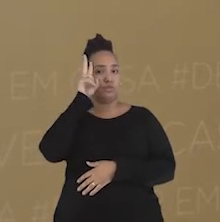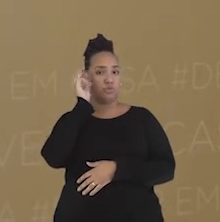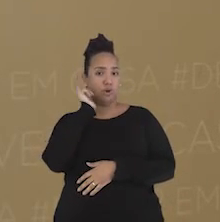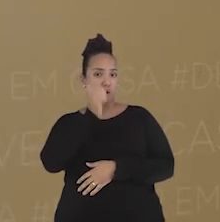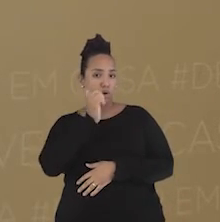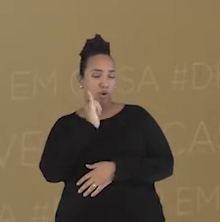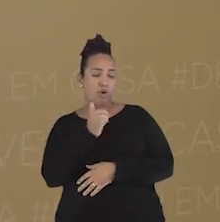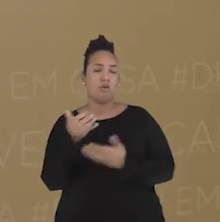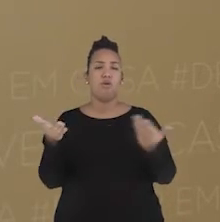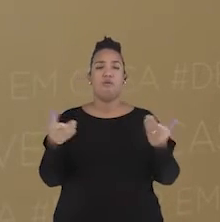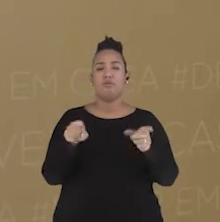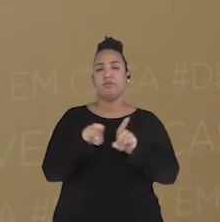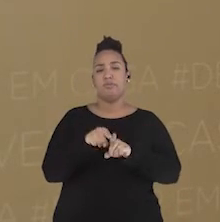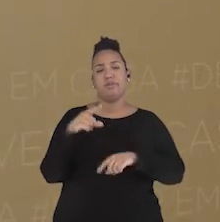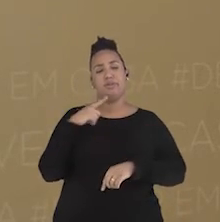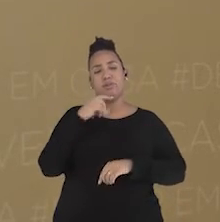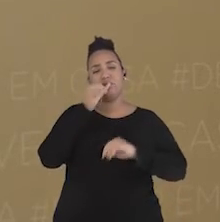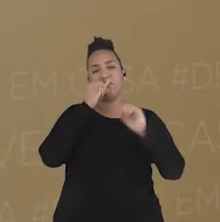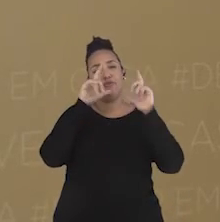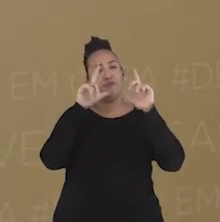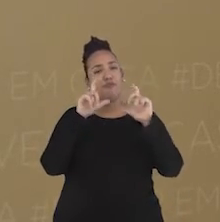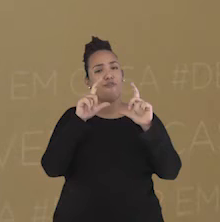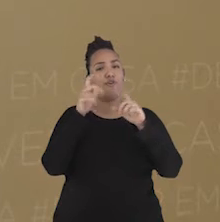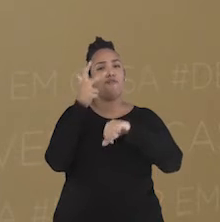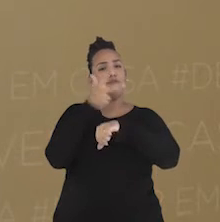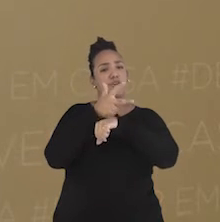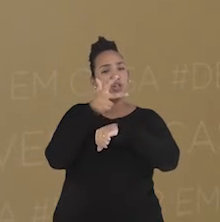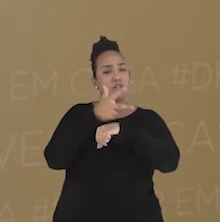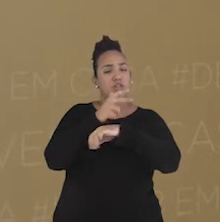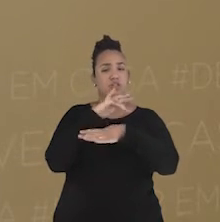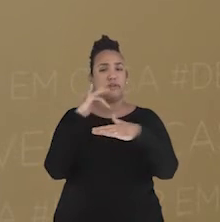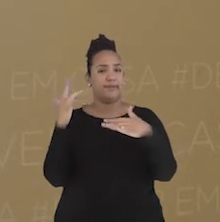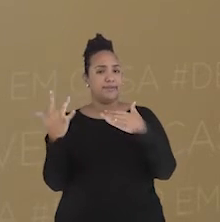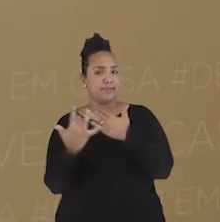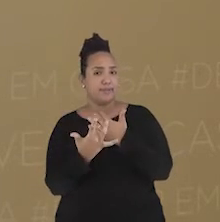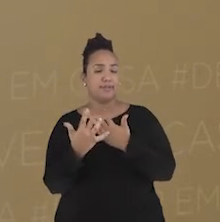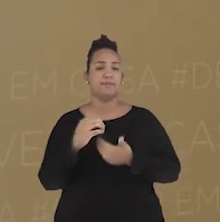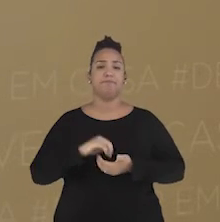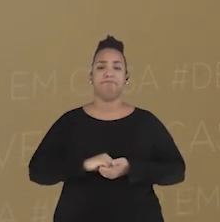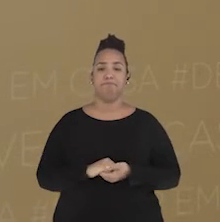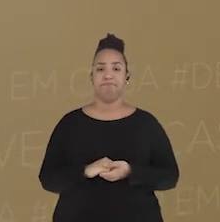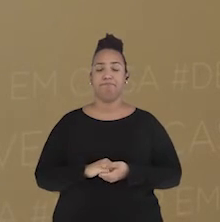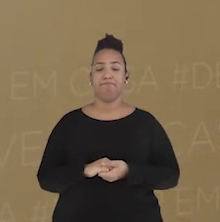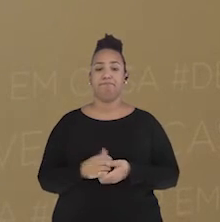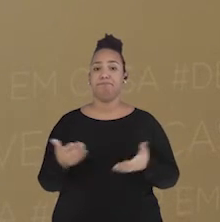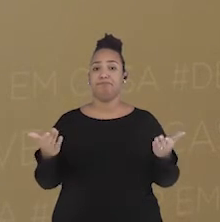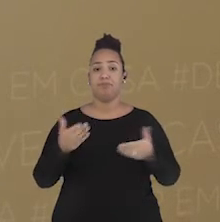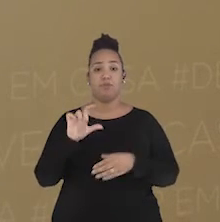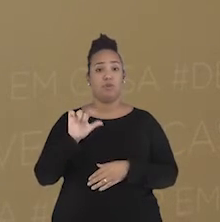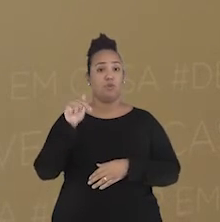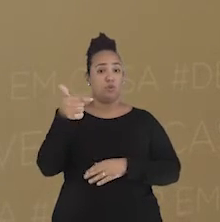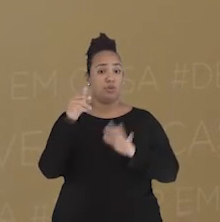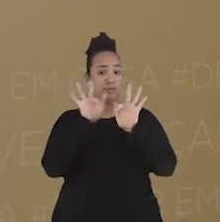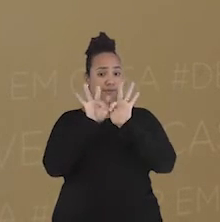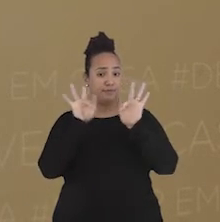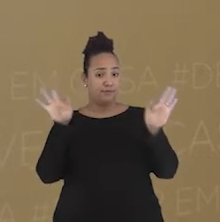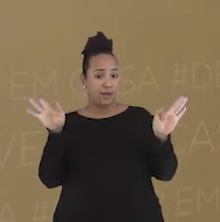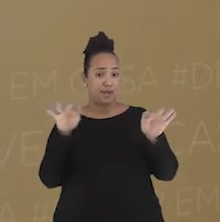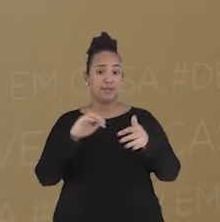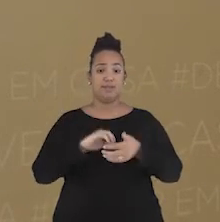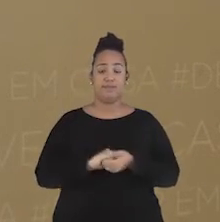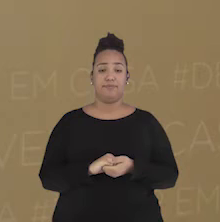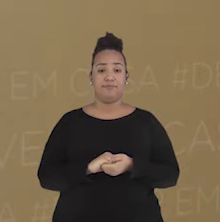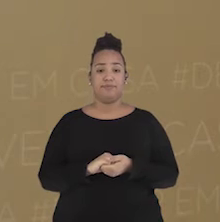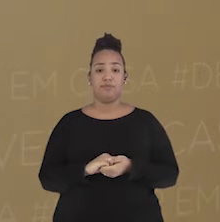mais recursos, como a fotografia, o vídeo, as redes sociais, não é mesmo? E essa outra frase,